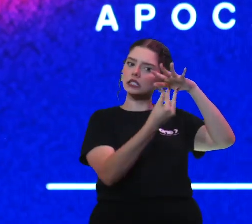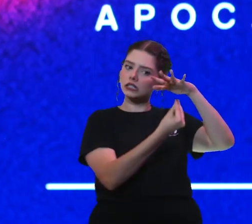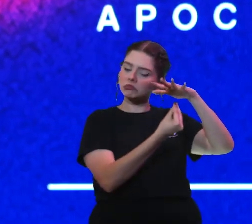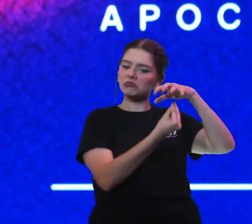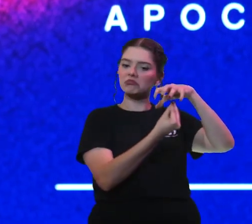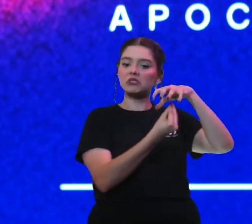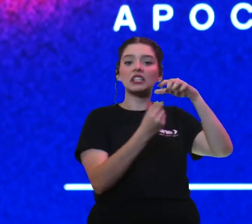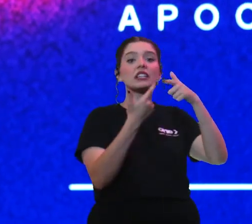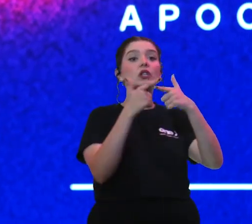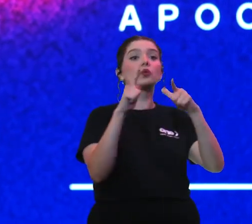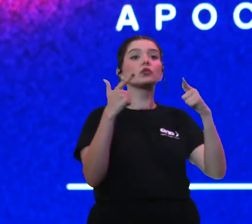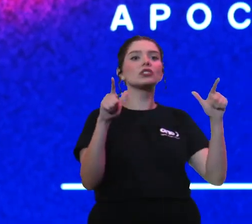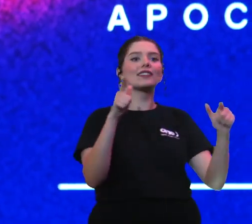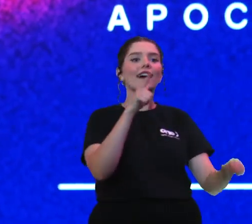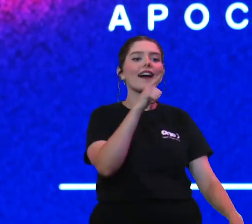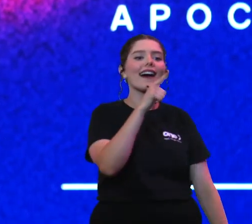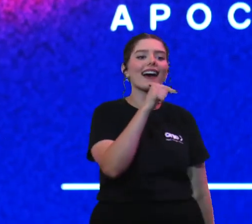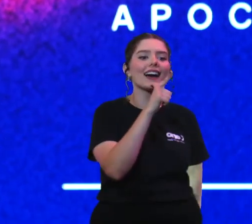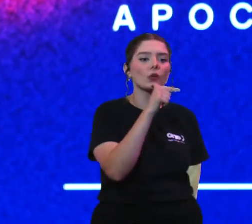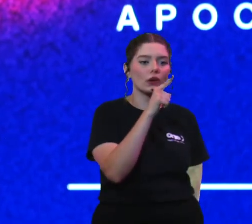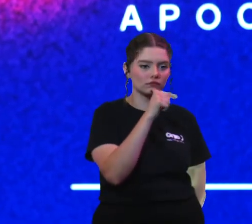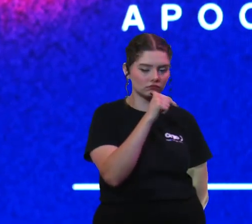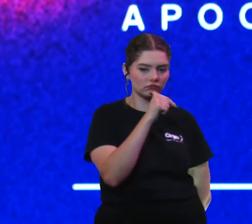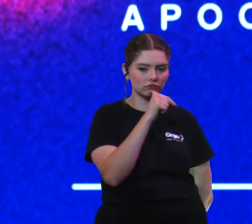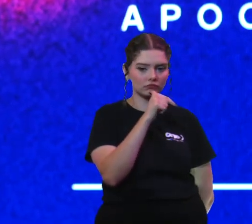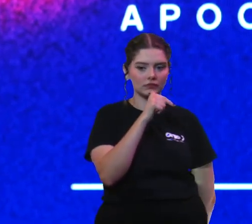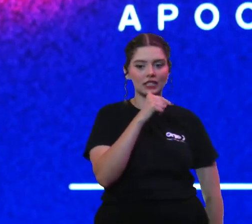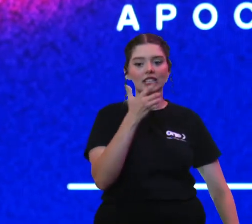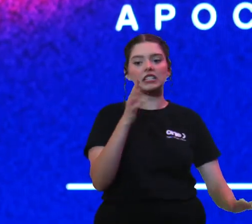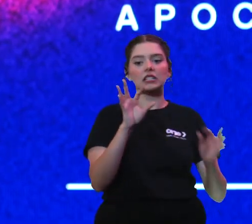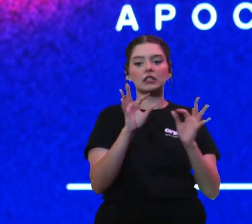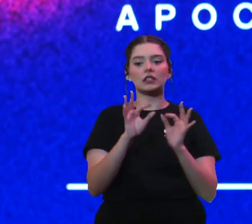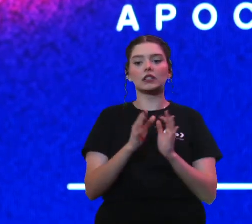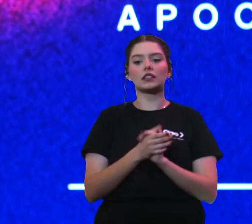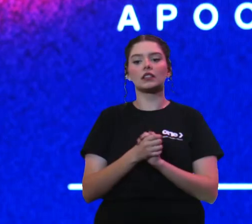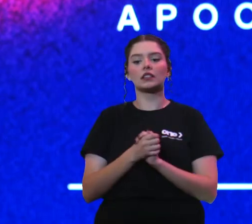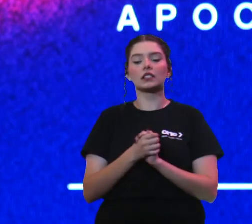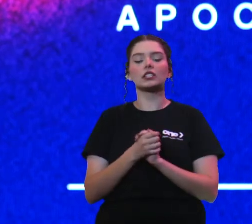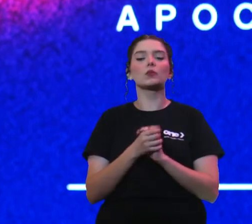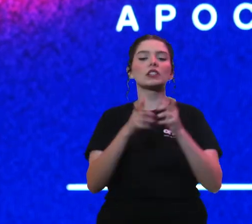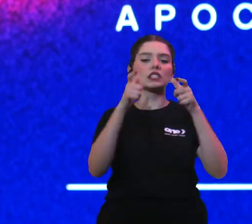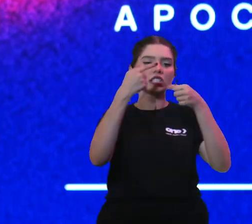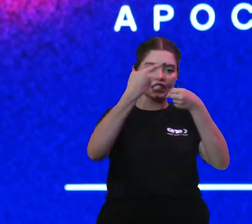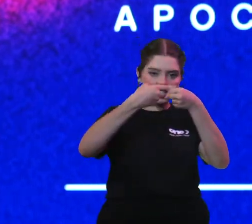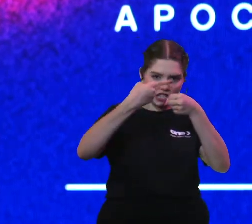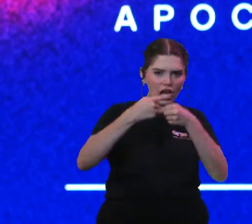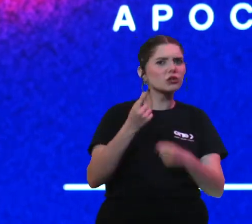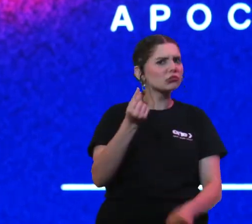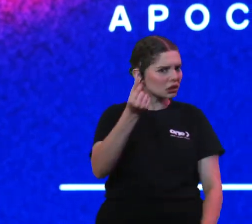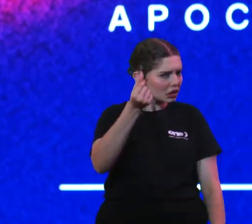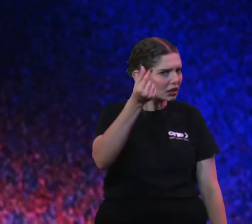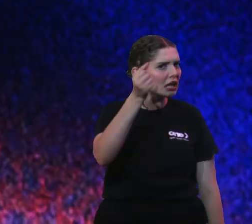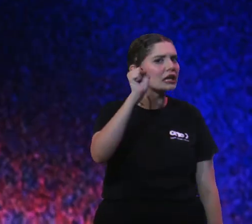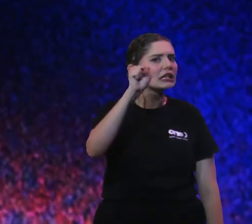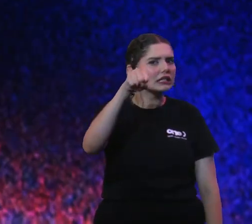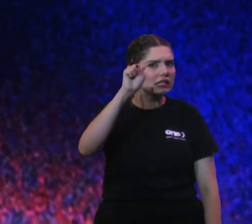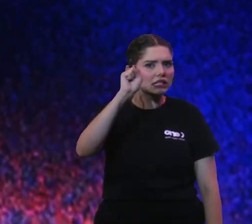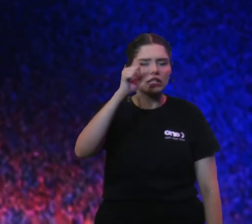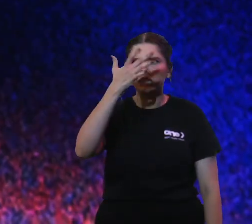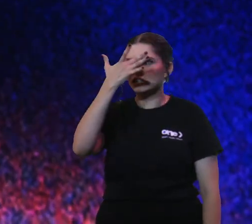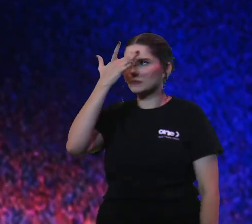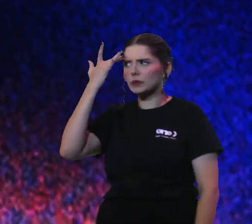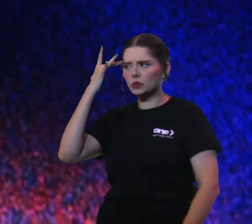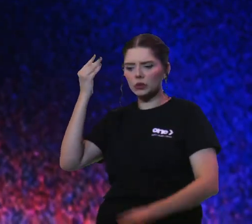não havia água perto dela. E por isso, por ser uma cidade muito rica, onde inclusive pessoas enviavam